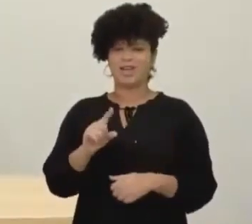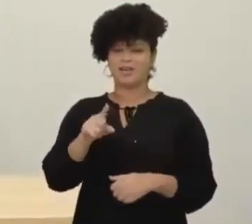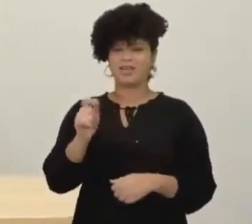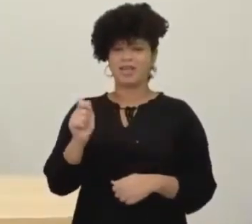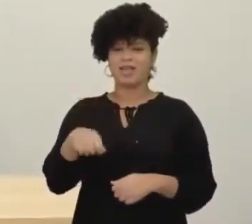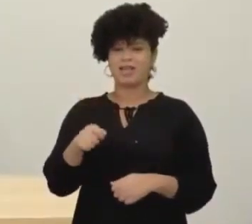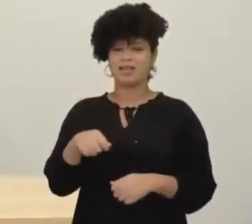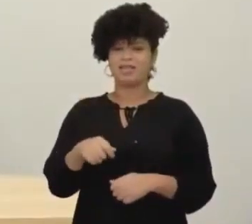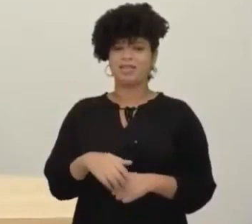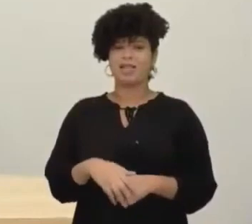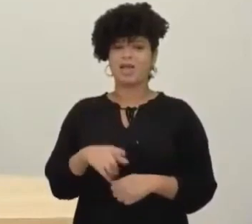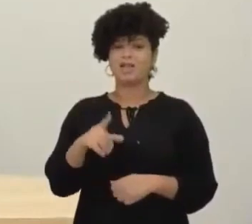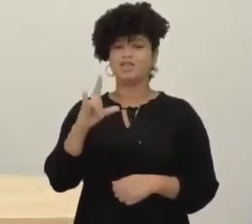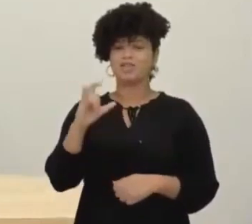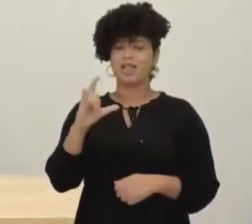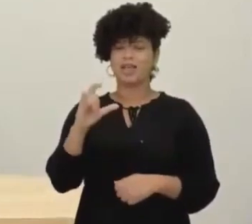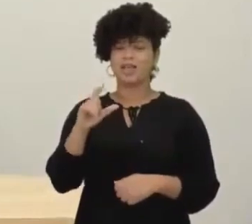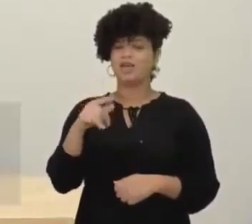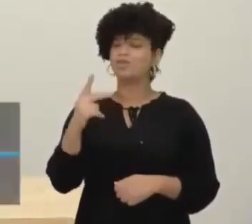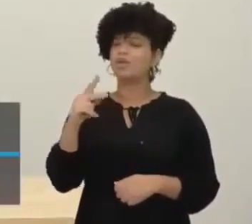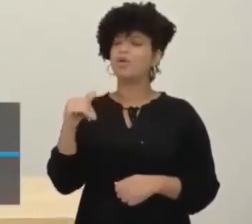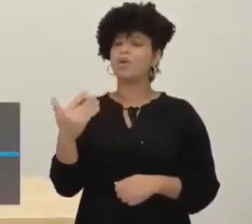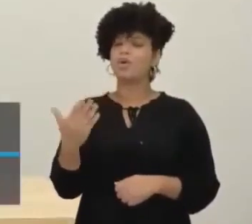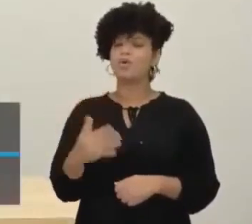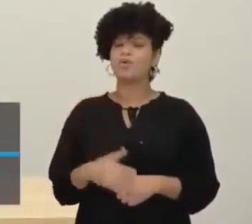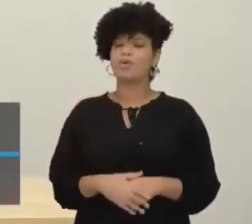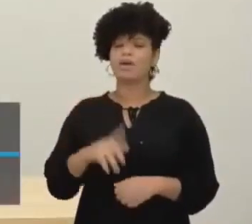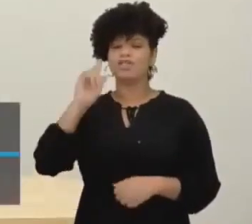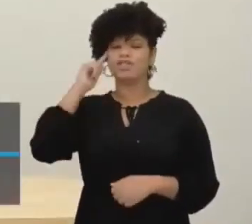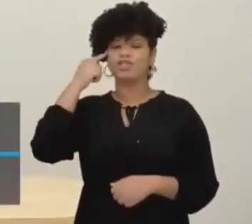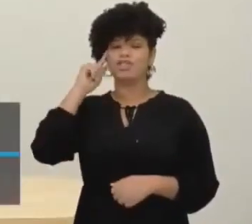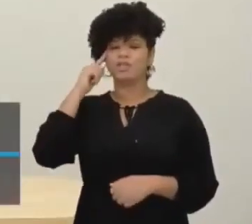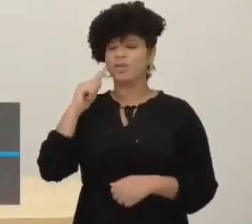você pode fazer no seu Instagram Qual que é o Instagram né